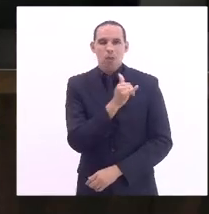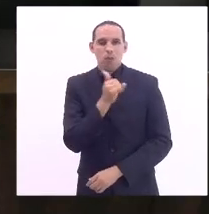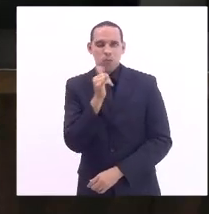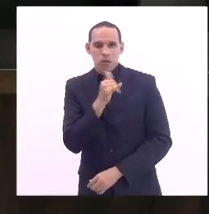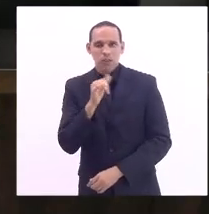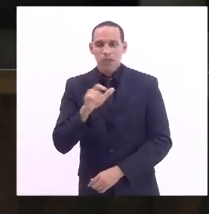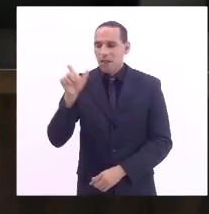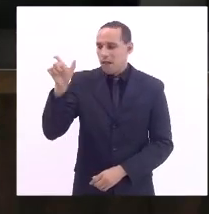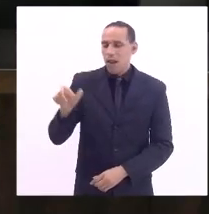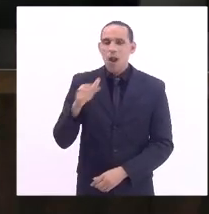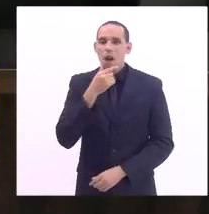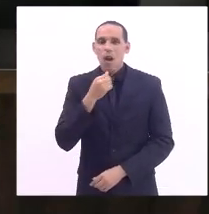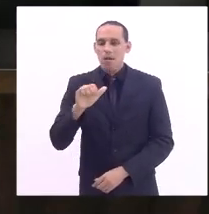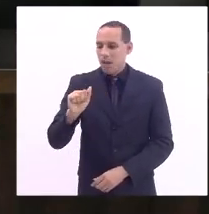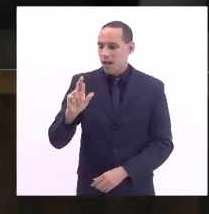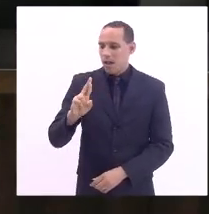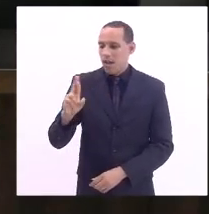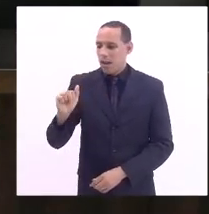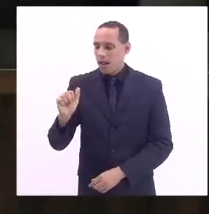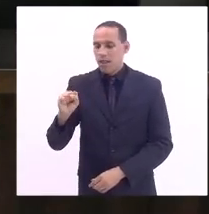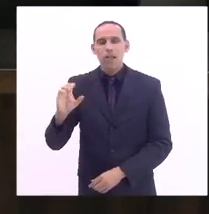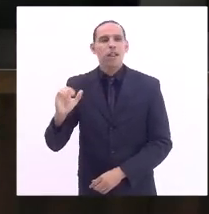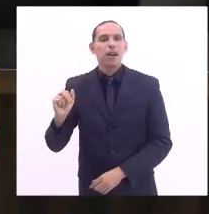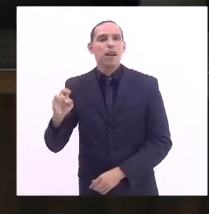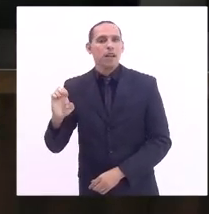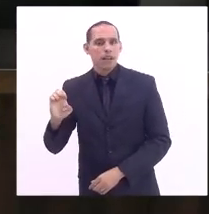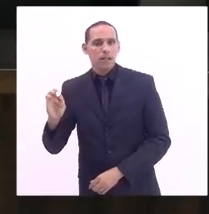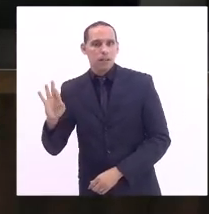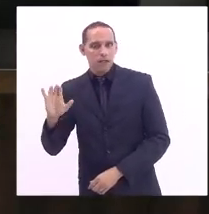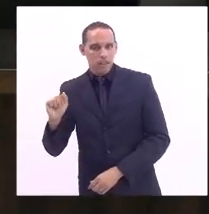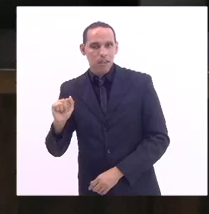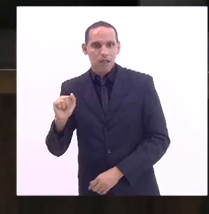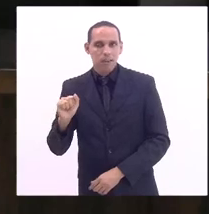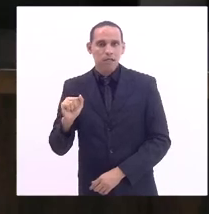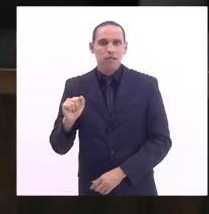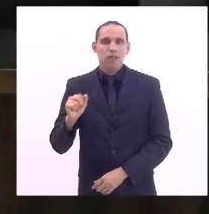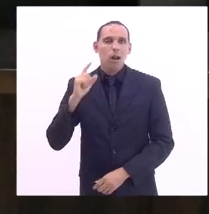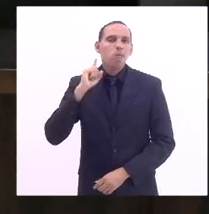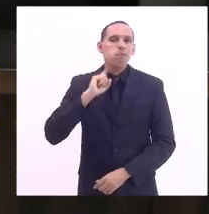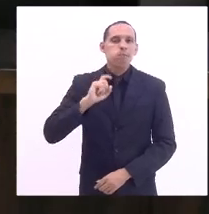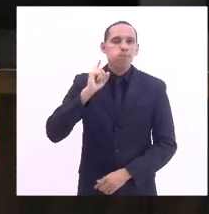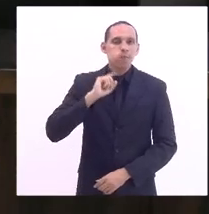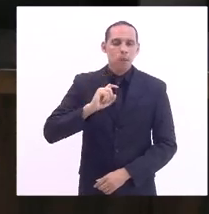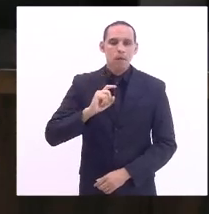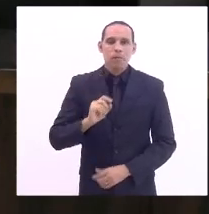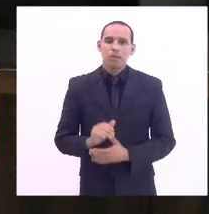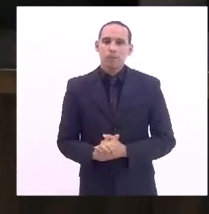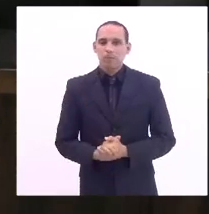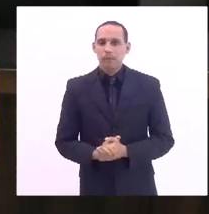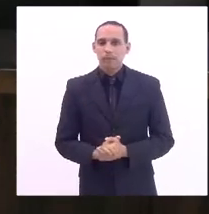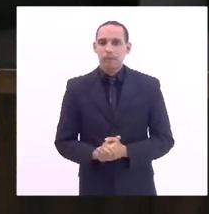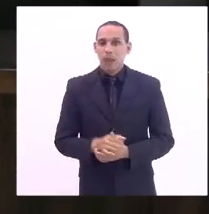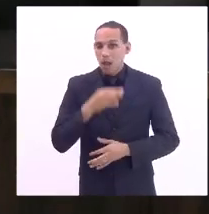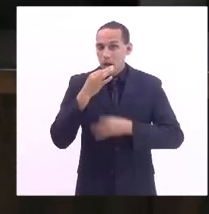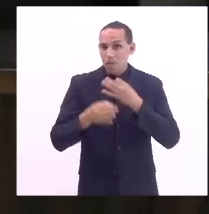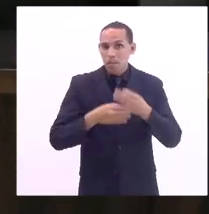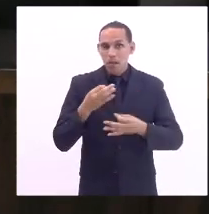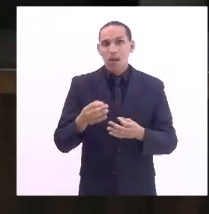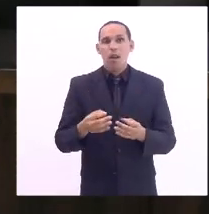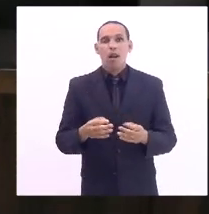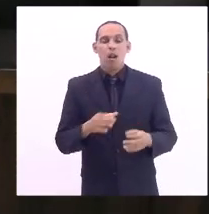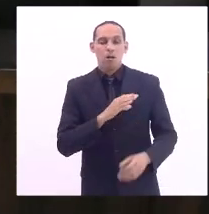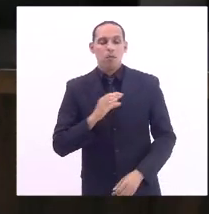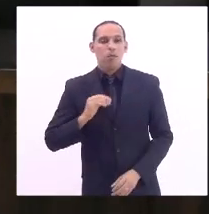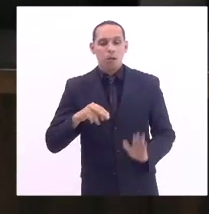Arrascaeta Benedite, jogador do Flamengo. Nossa, Arrascaeta. Parecer da Comissão de Normas Internas